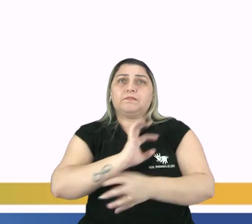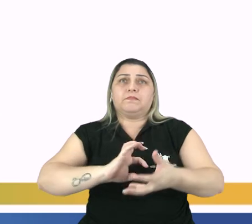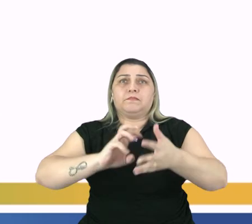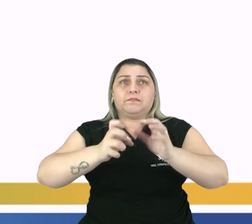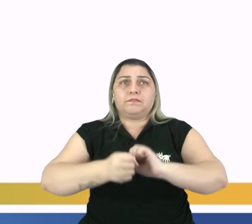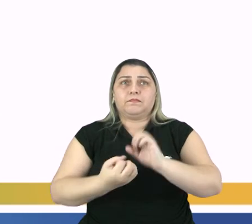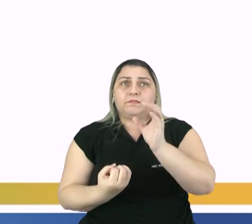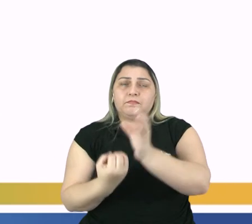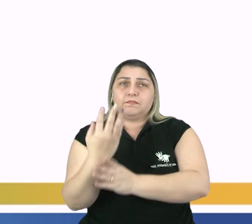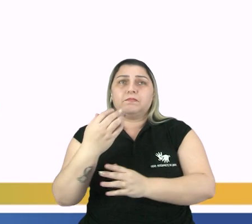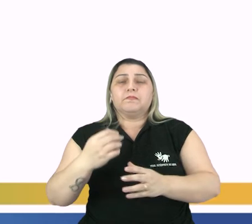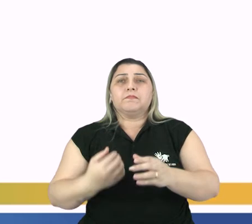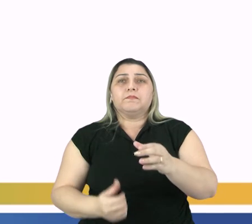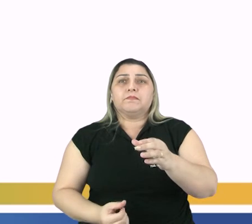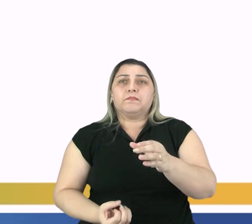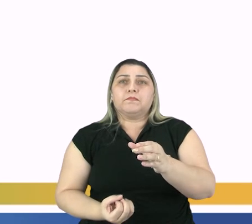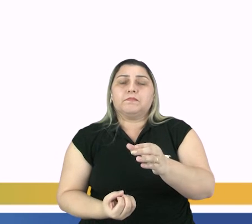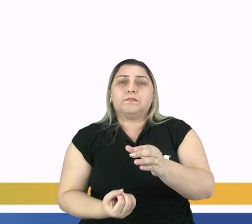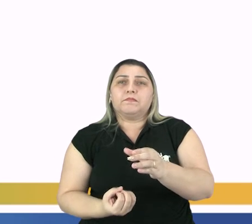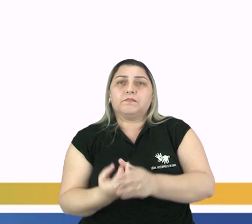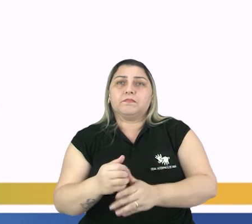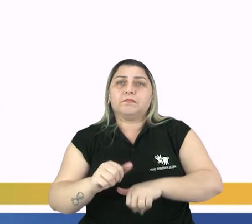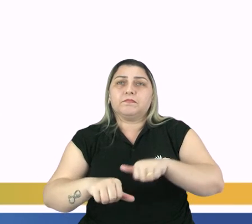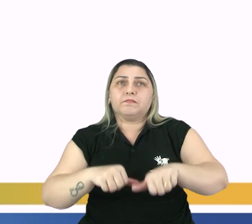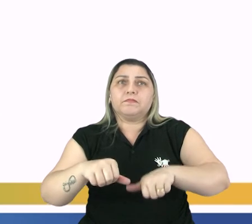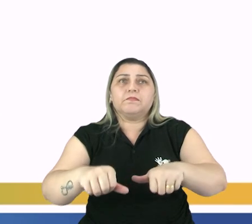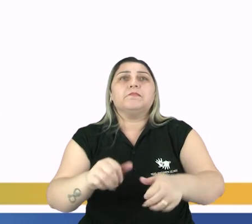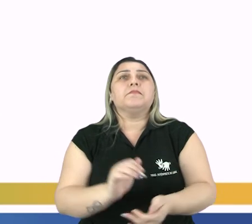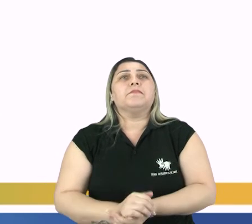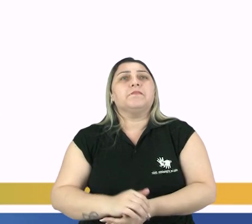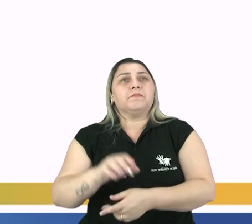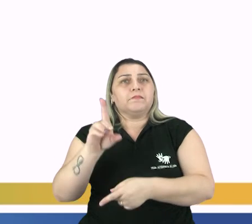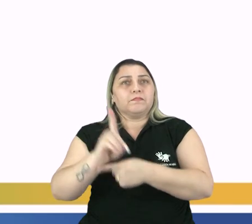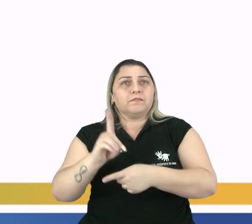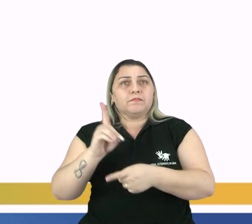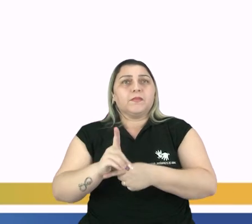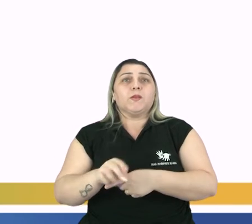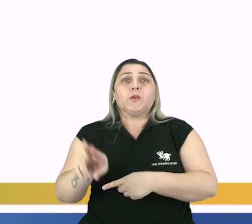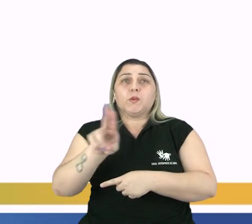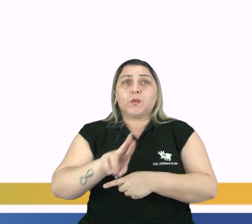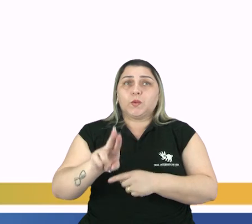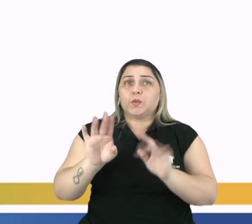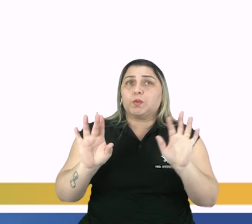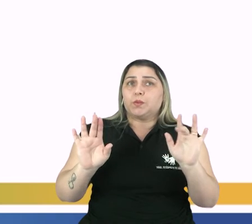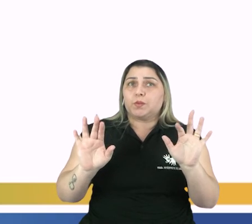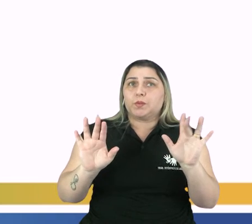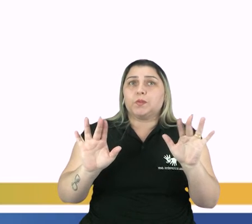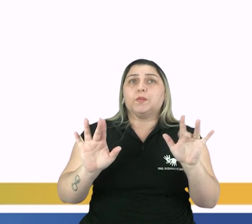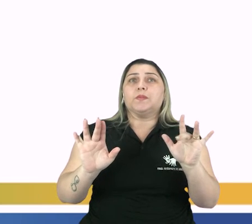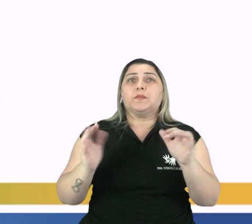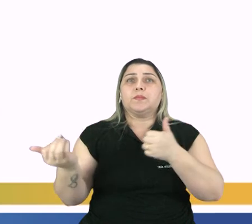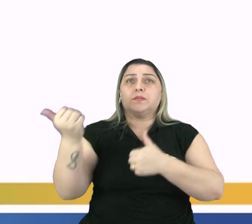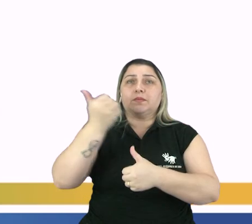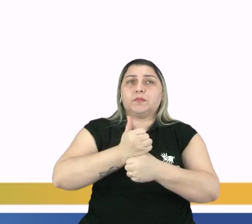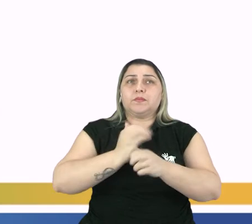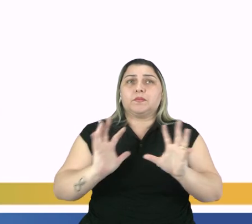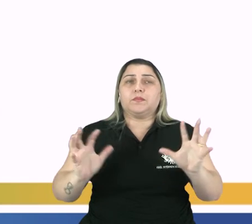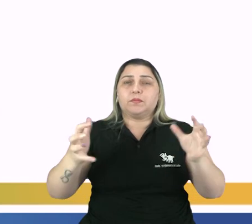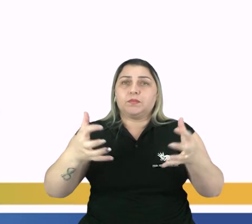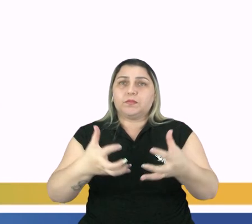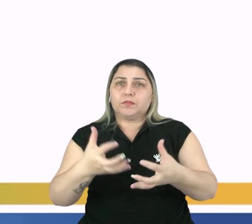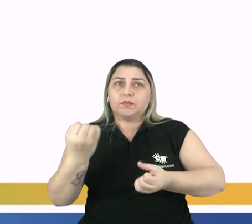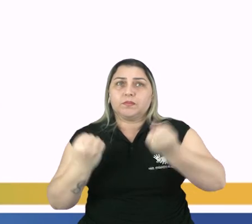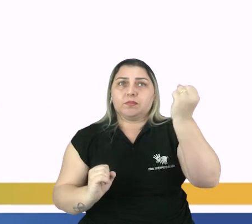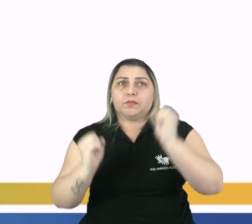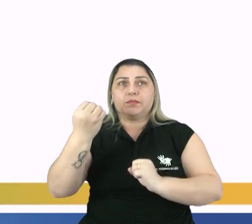Desenvolvimento de técnicas artesanais de produção de manufaturas. Letra D. Uso de mão de obra braçal para